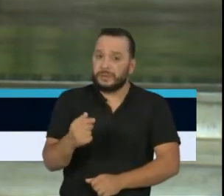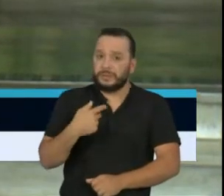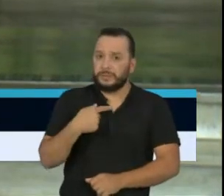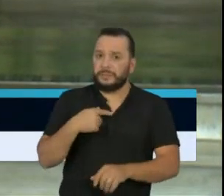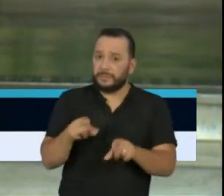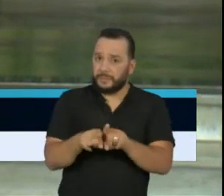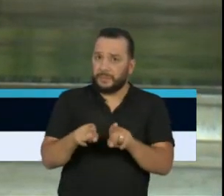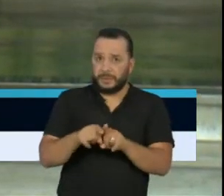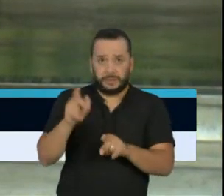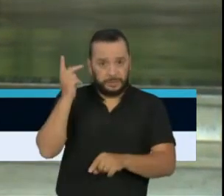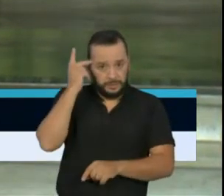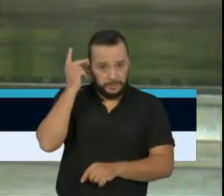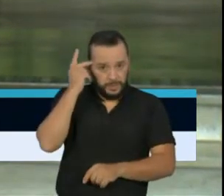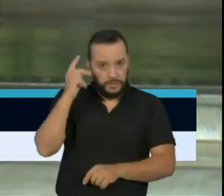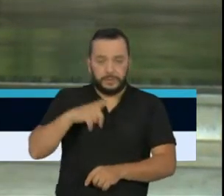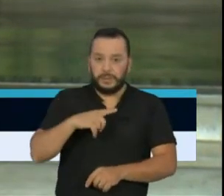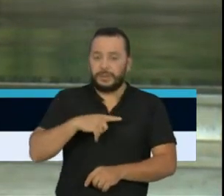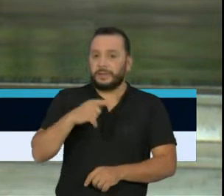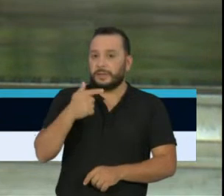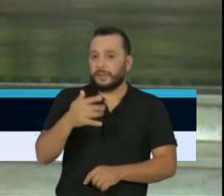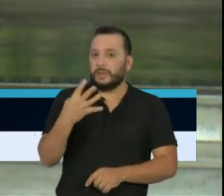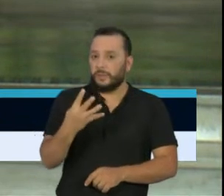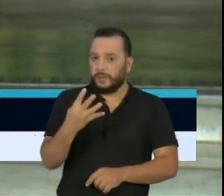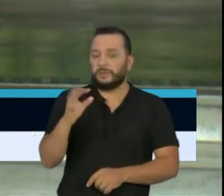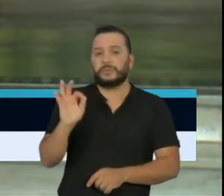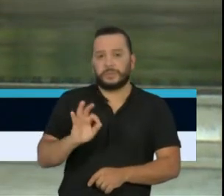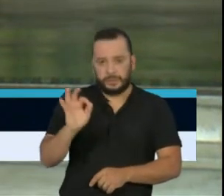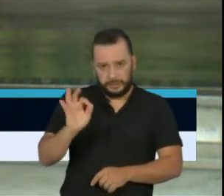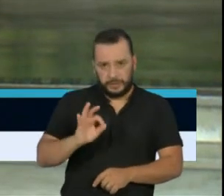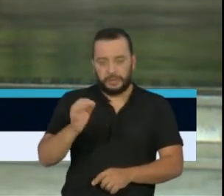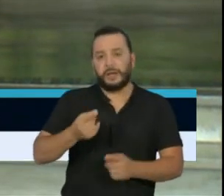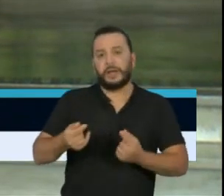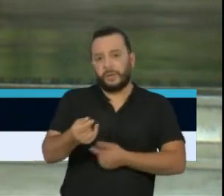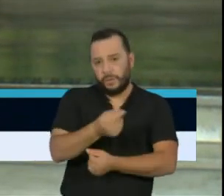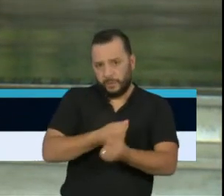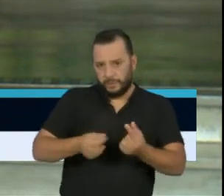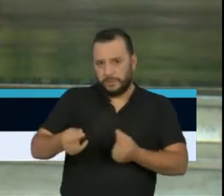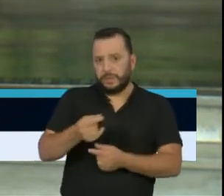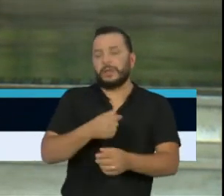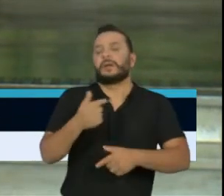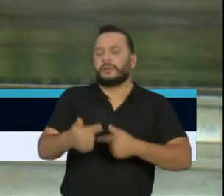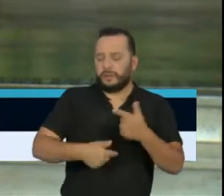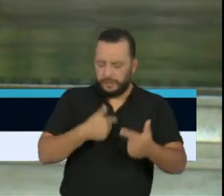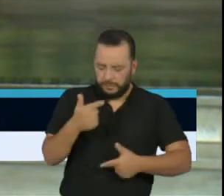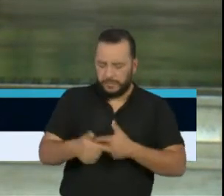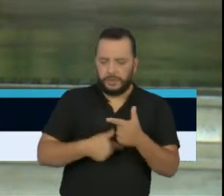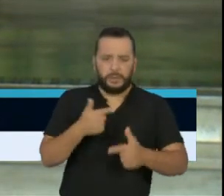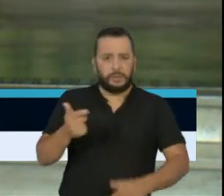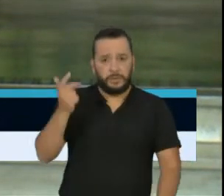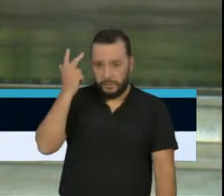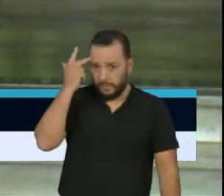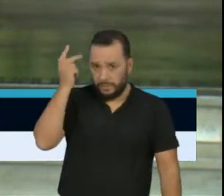tem 74% da sua economia em funcionamento normal, onde não houve